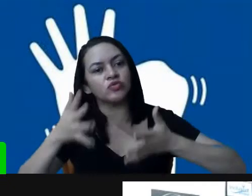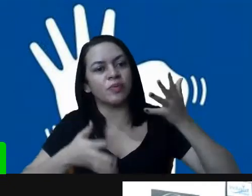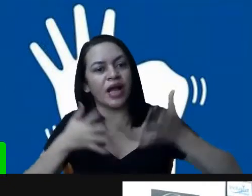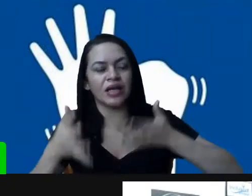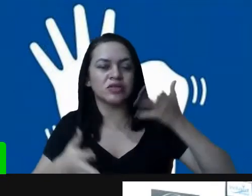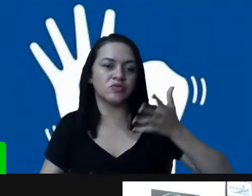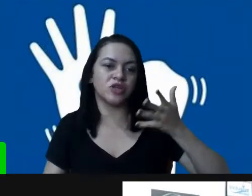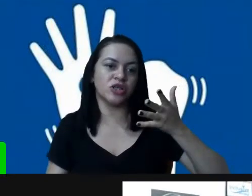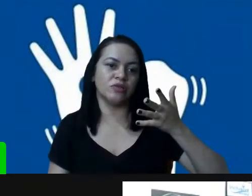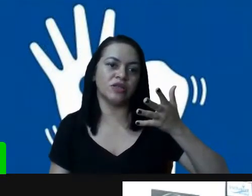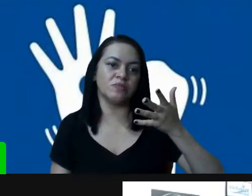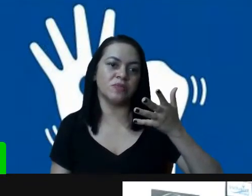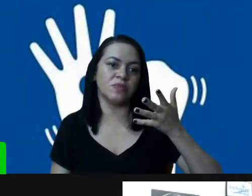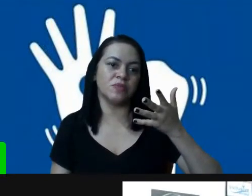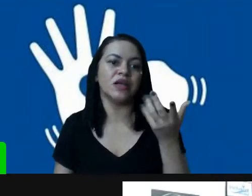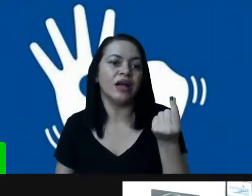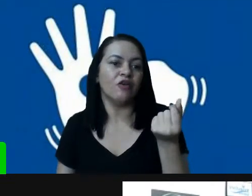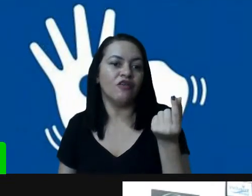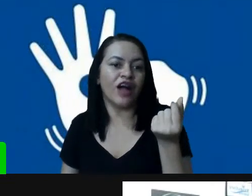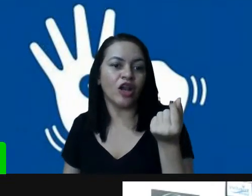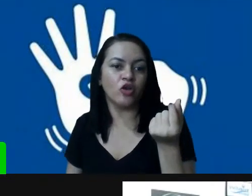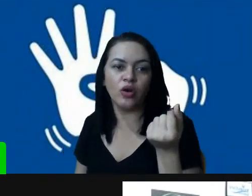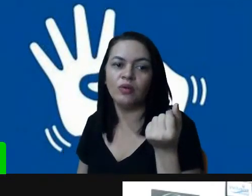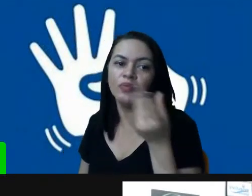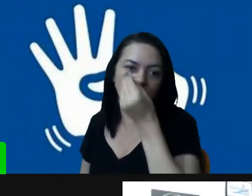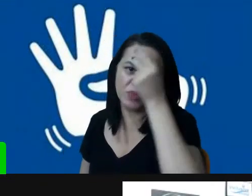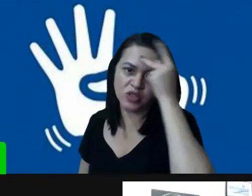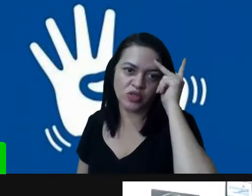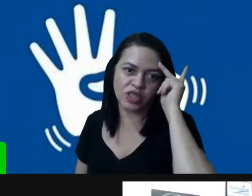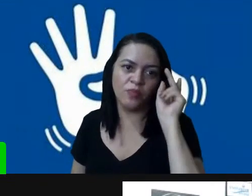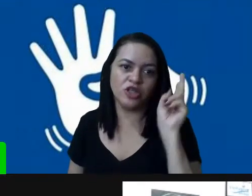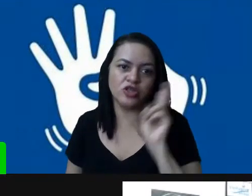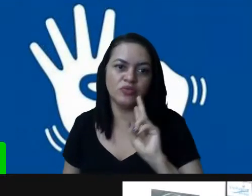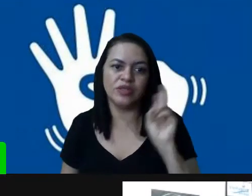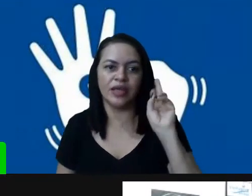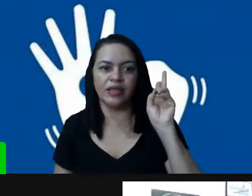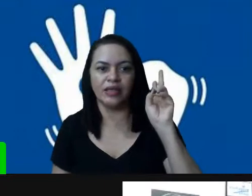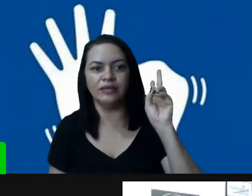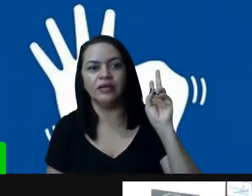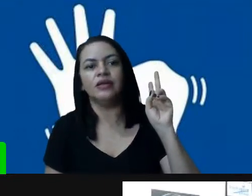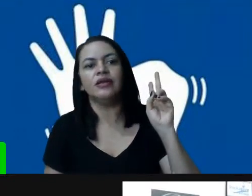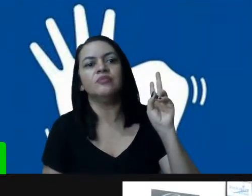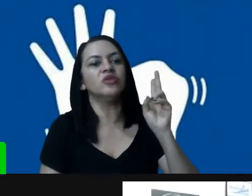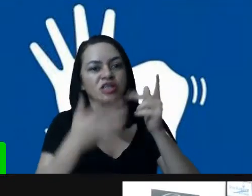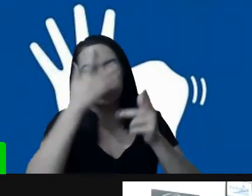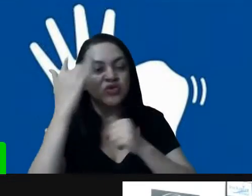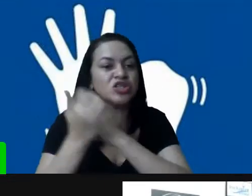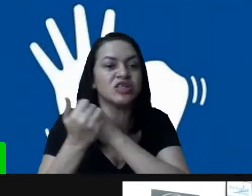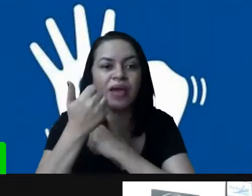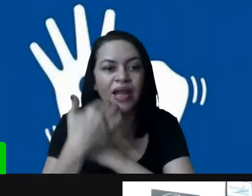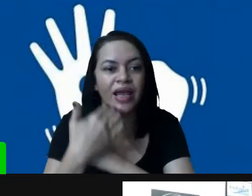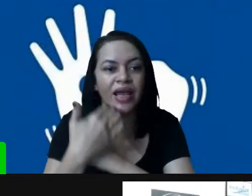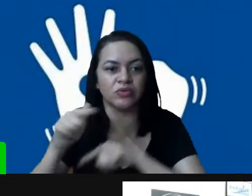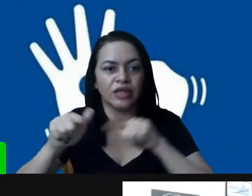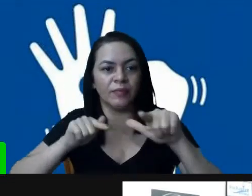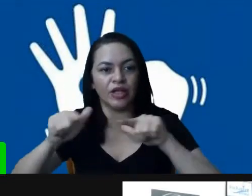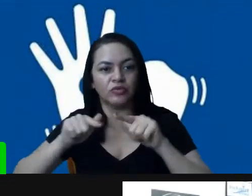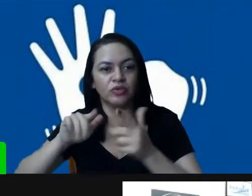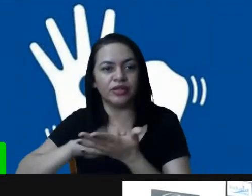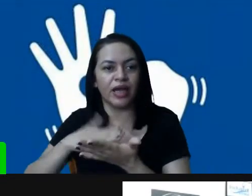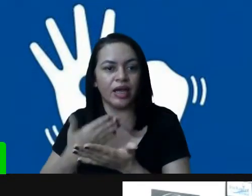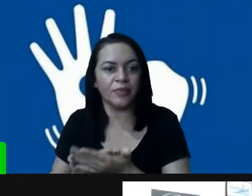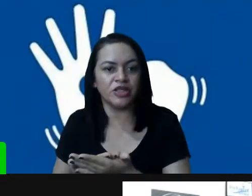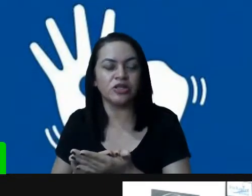mexendo os braços, mexendo as mãos. O valor, muitas pessoas realmente não entendem, muitas pessoas desmerecem o trabalho